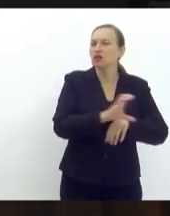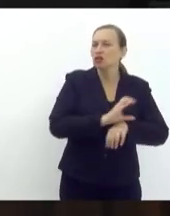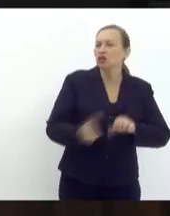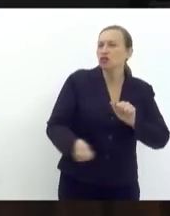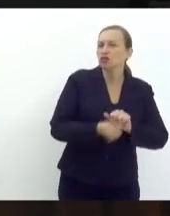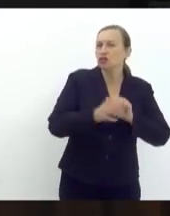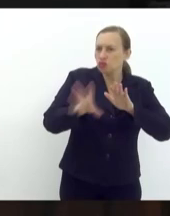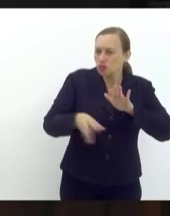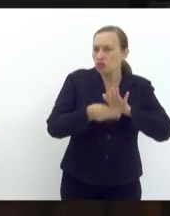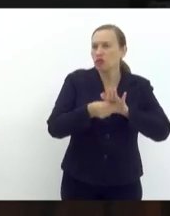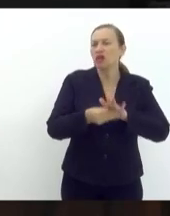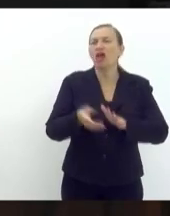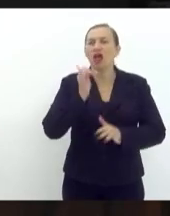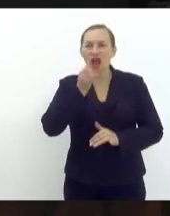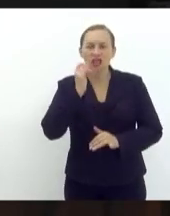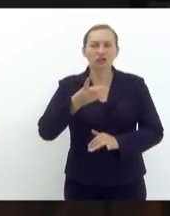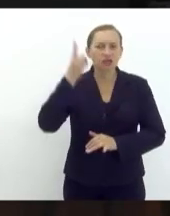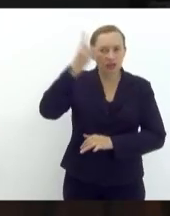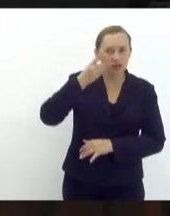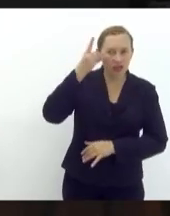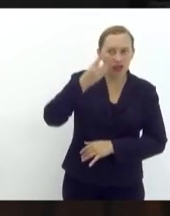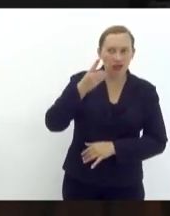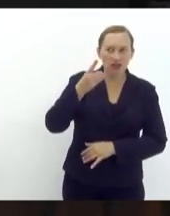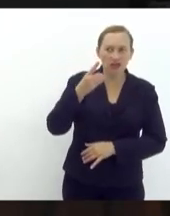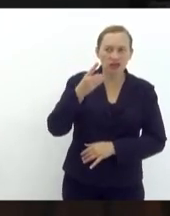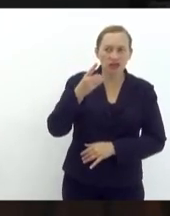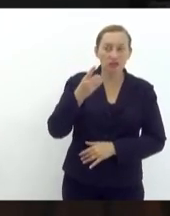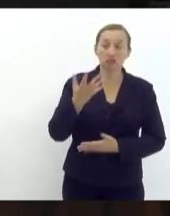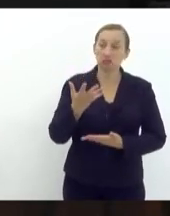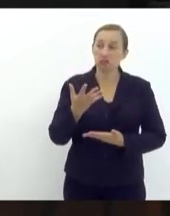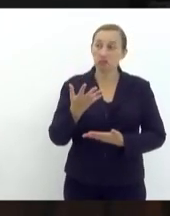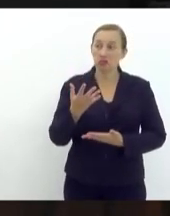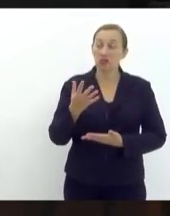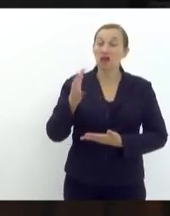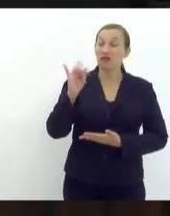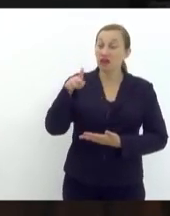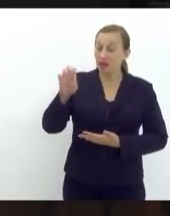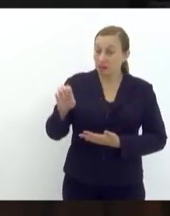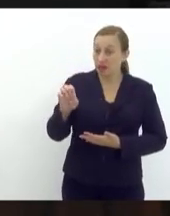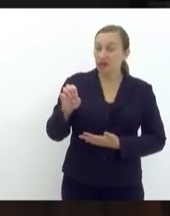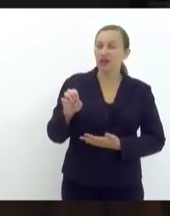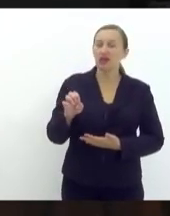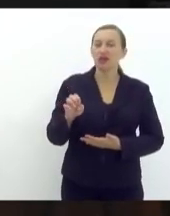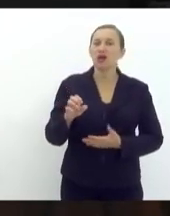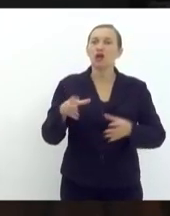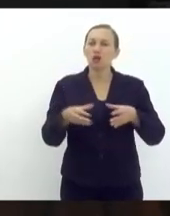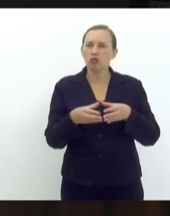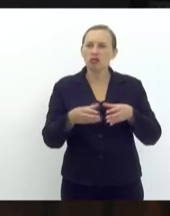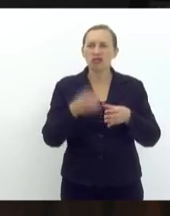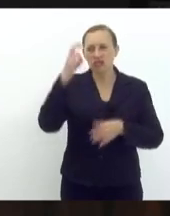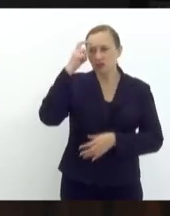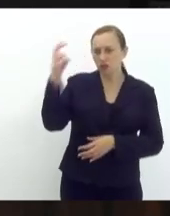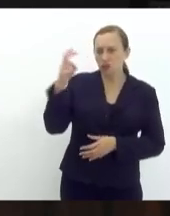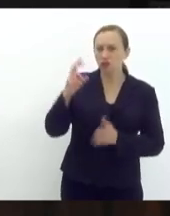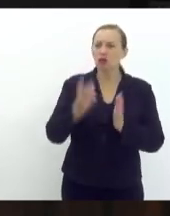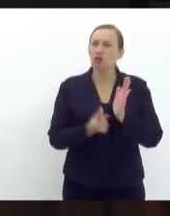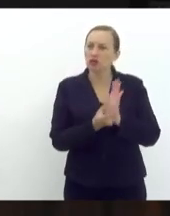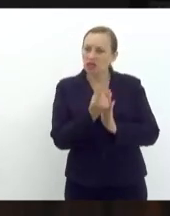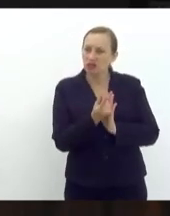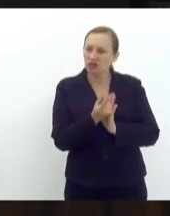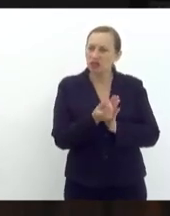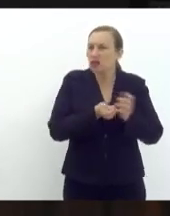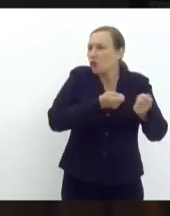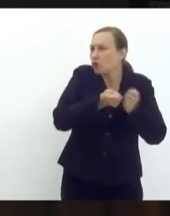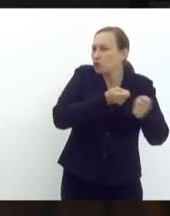emenda relatou Deputado Felipe aves pendente parecer das comissões de Cultura de orçamento Finanças